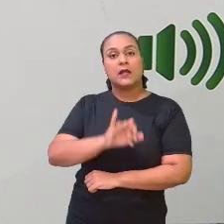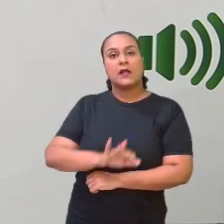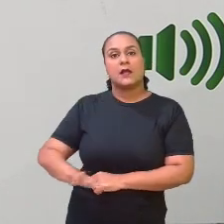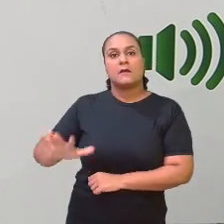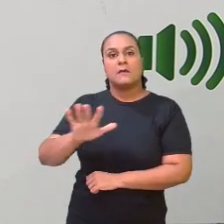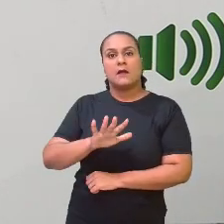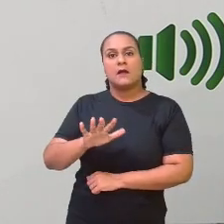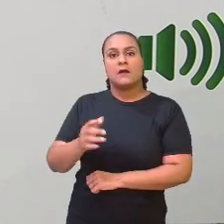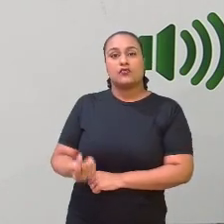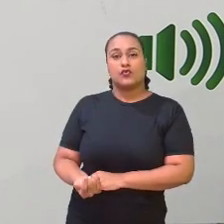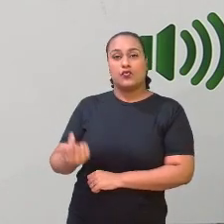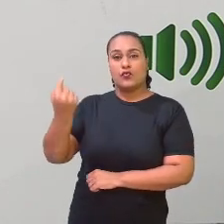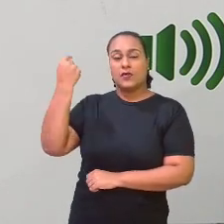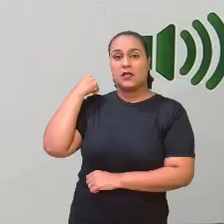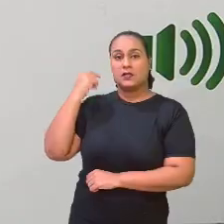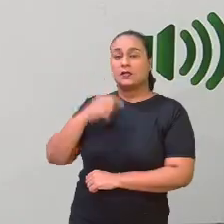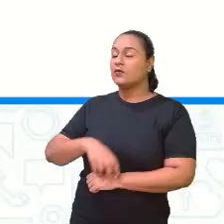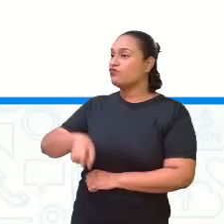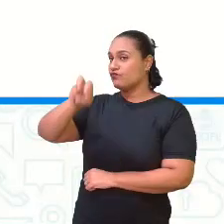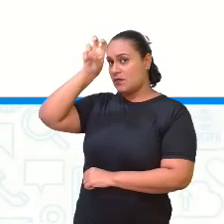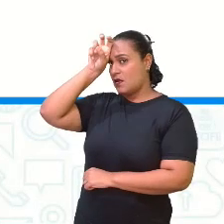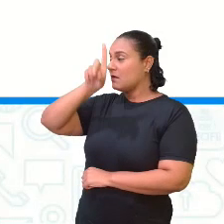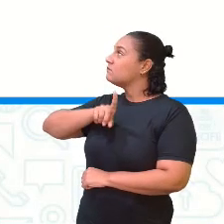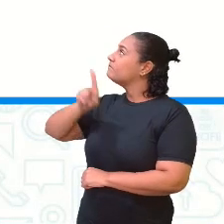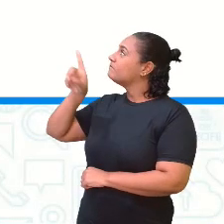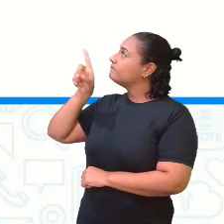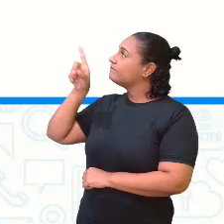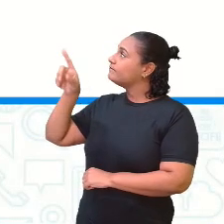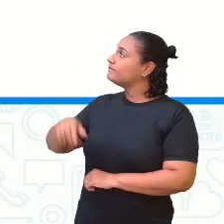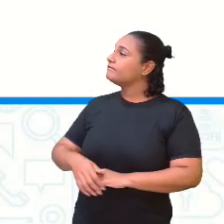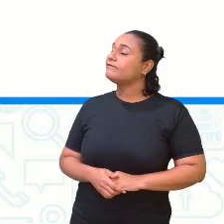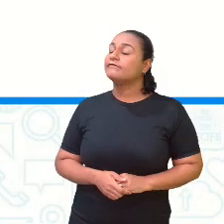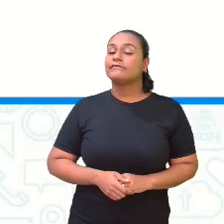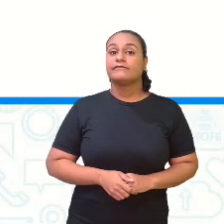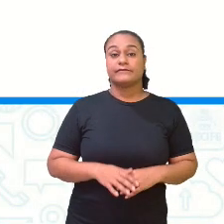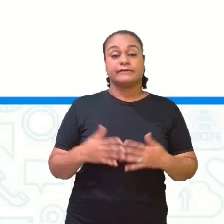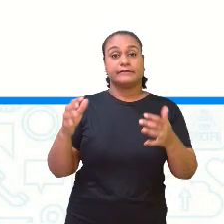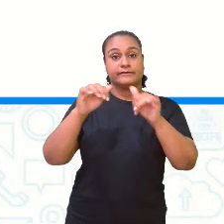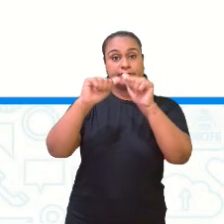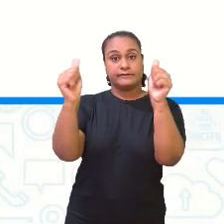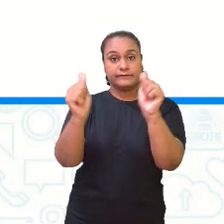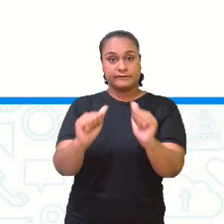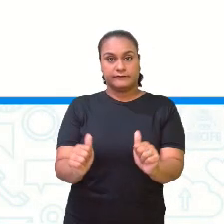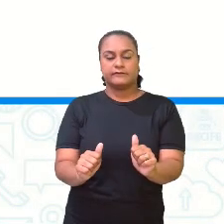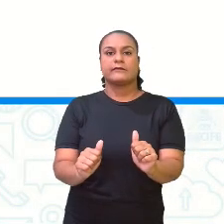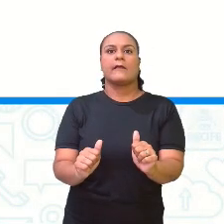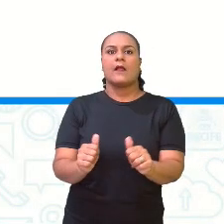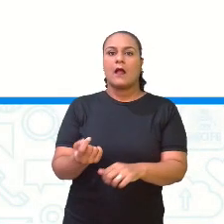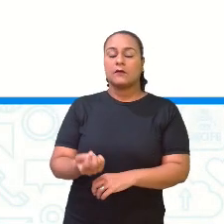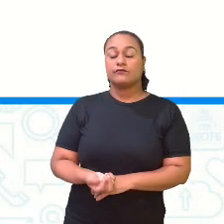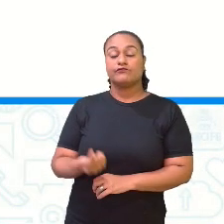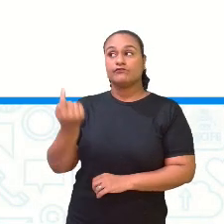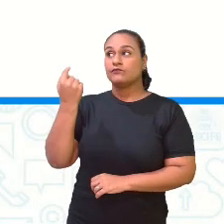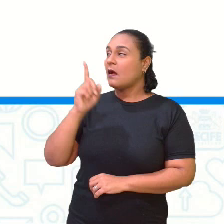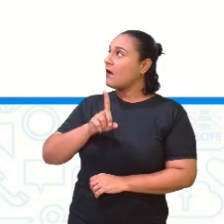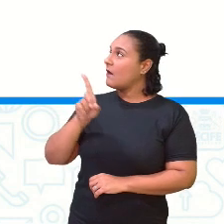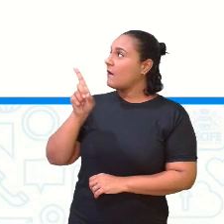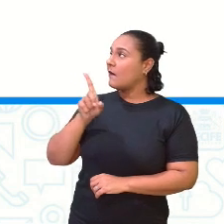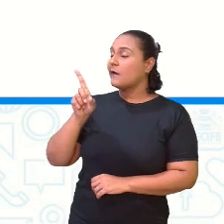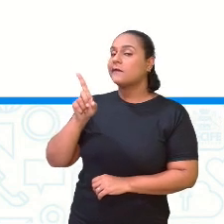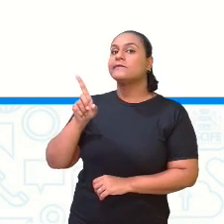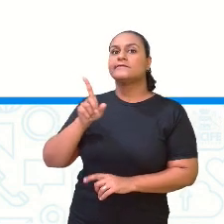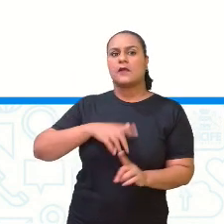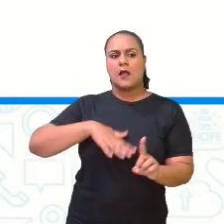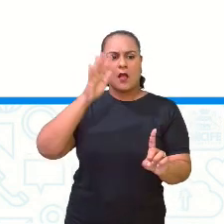do Antigo Egito. Então, a arte, no caso do Egito Antigo, ela exalta